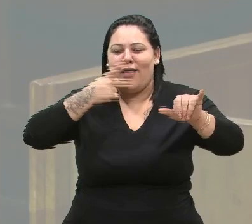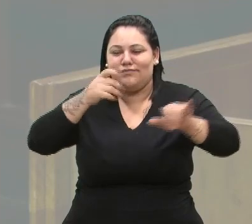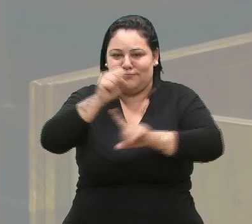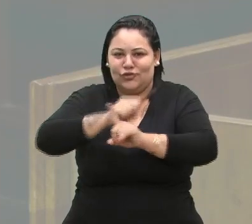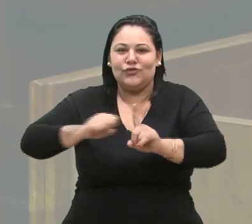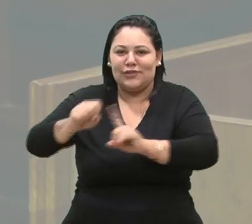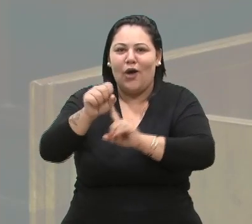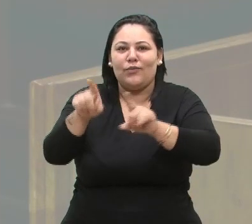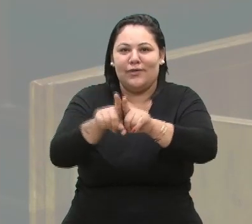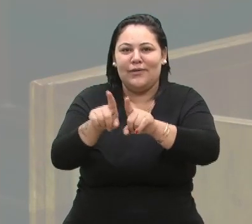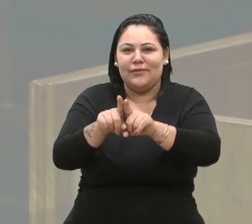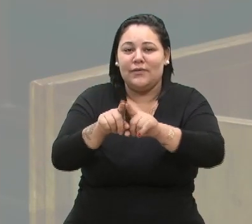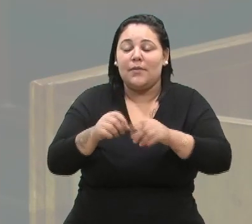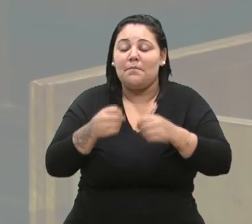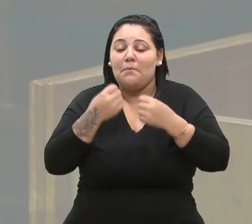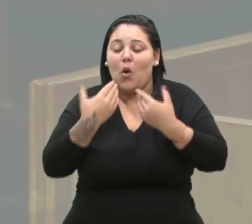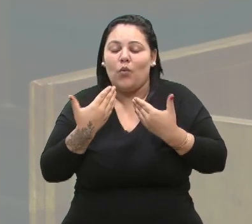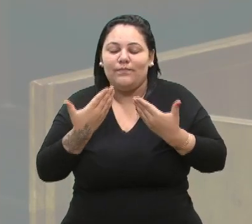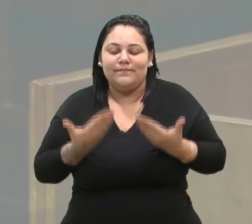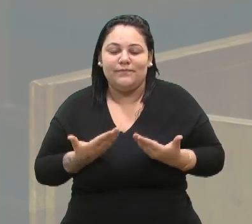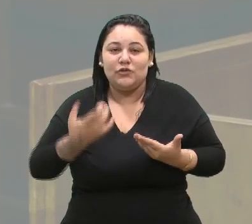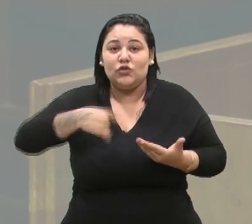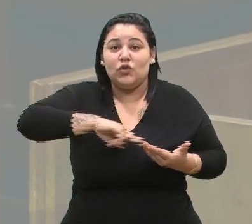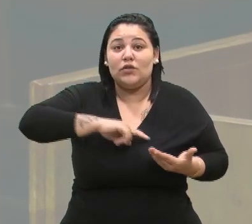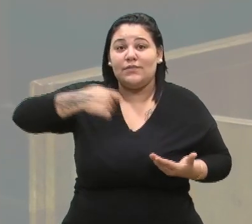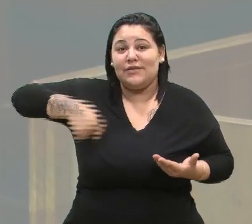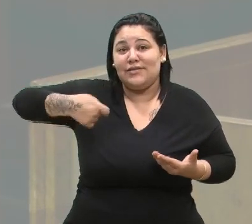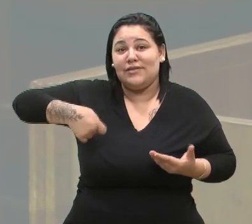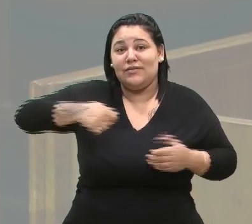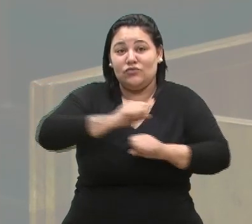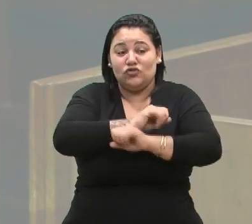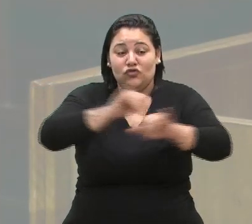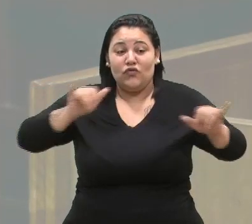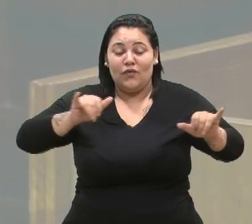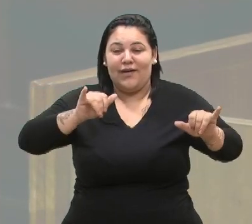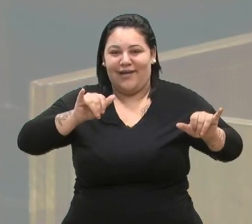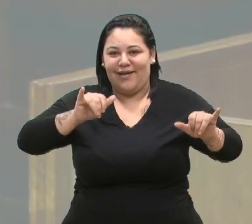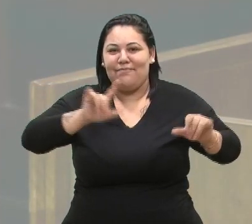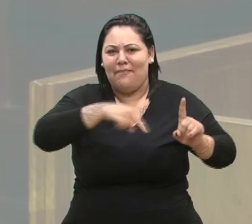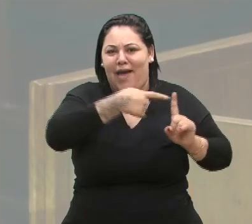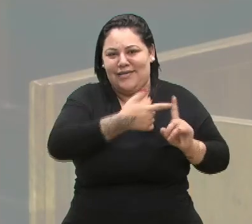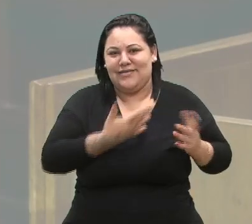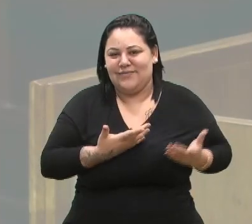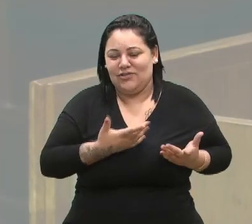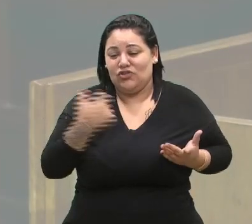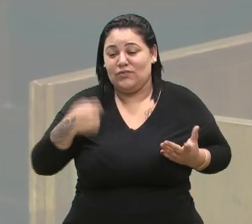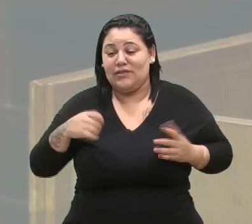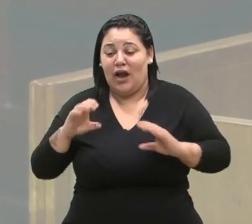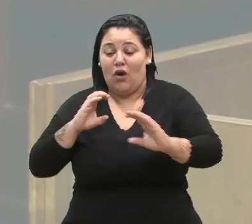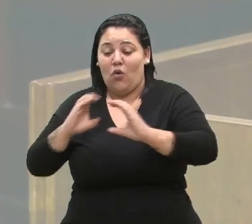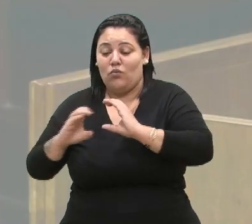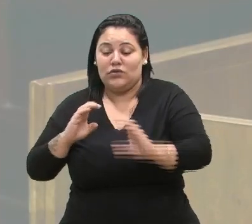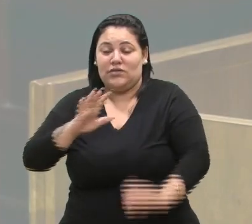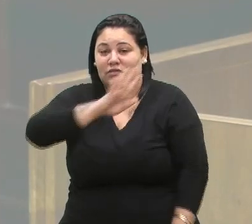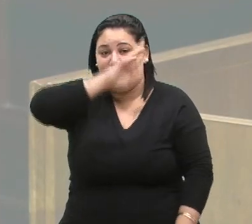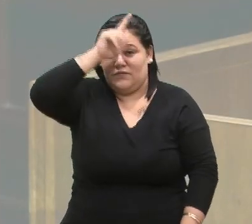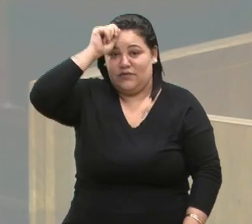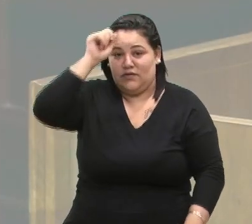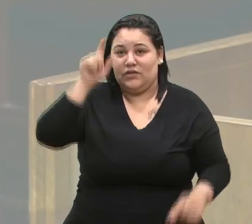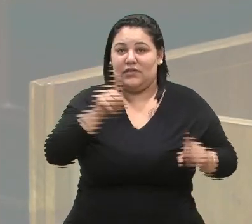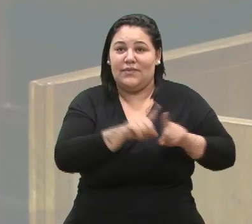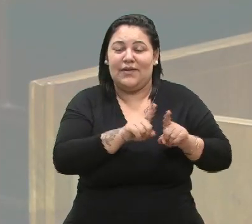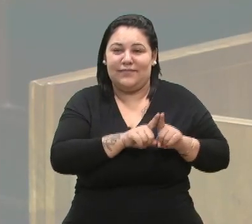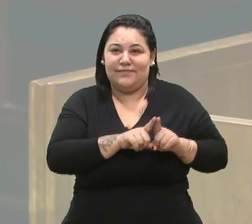Bom... nós precisamos divulgar mais, nós precisamos que a comunicação da prefeitura